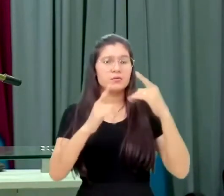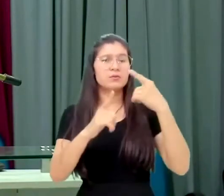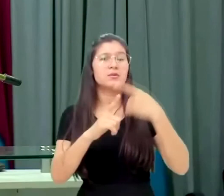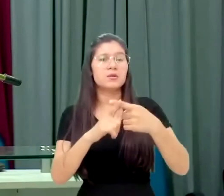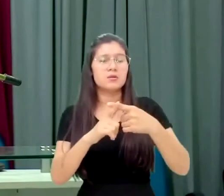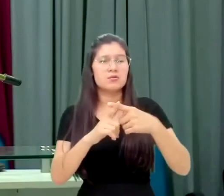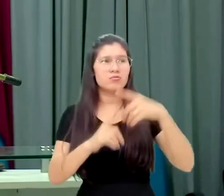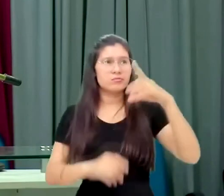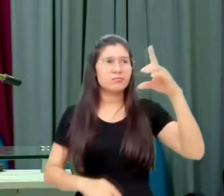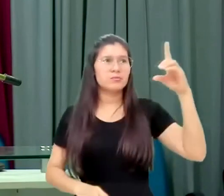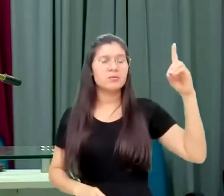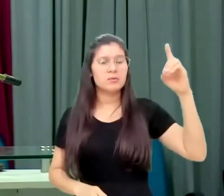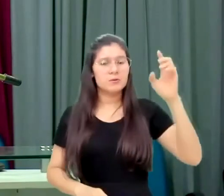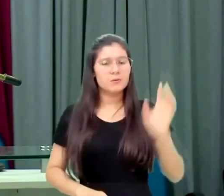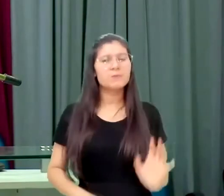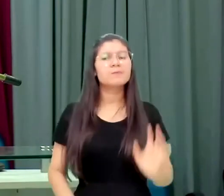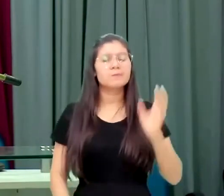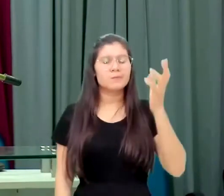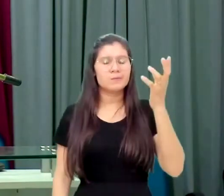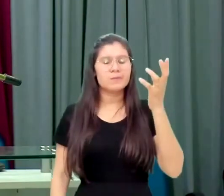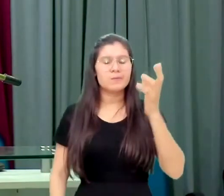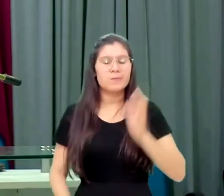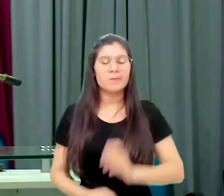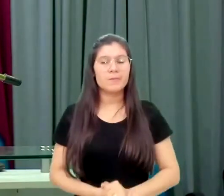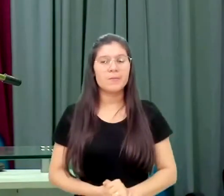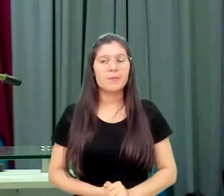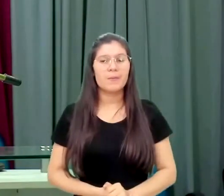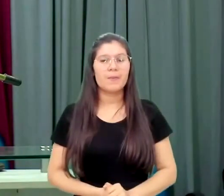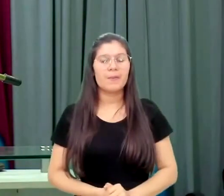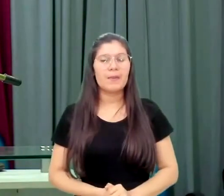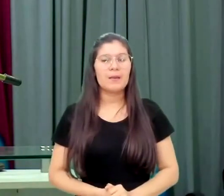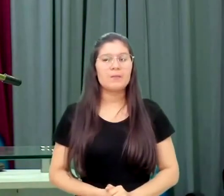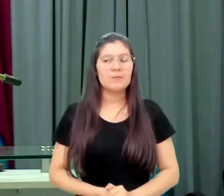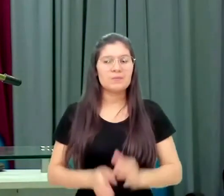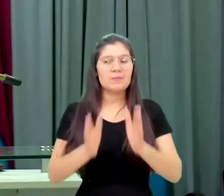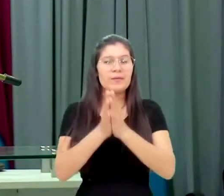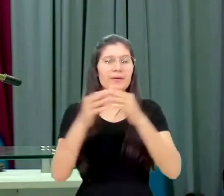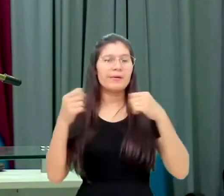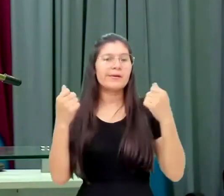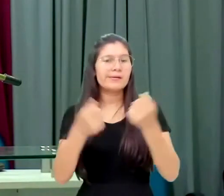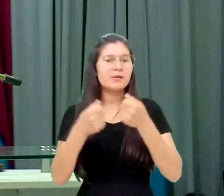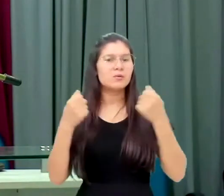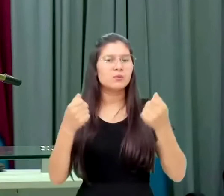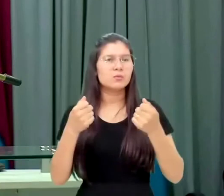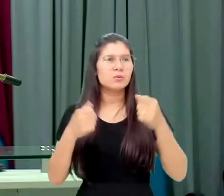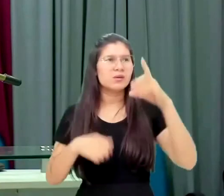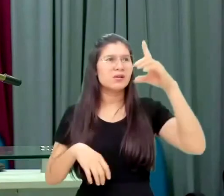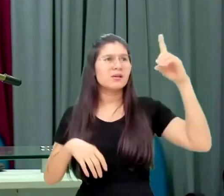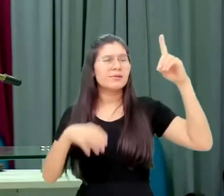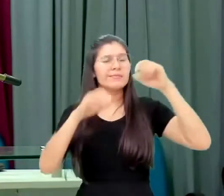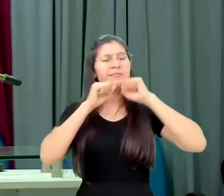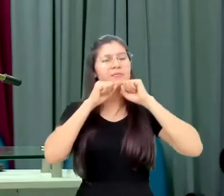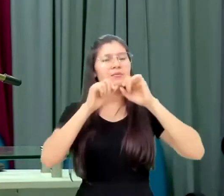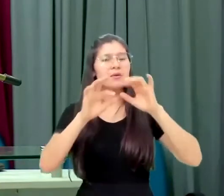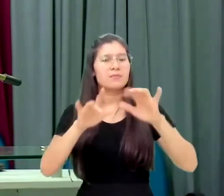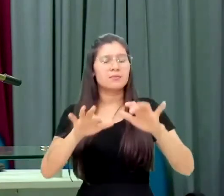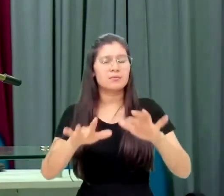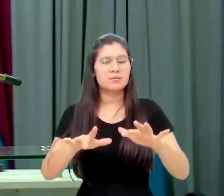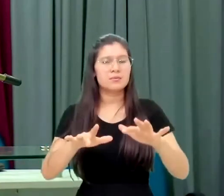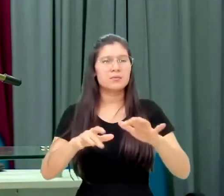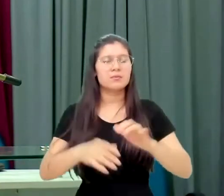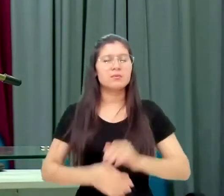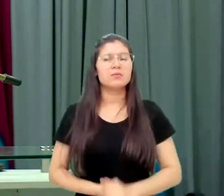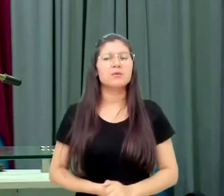palavra. Louvado seja o nome do Senhor. Aleluia, aleluia. Que Deus nos abençoe e que Deus